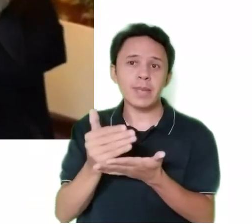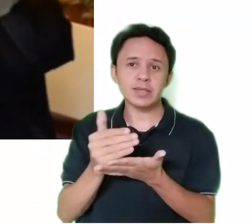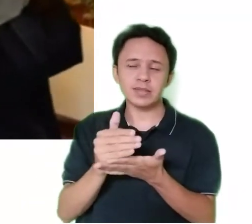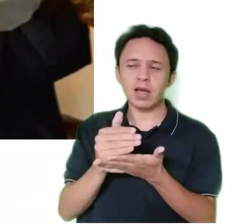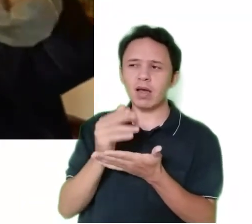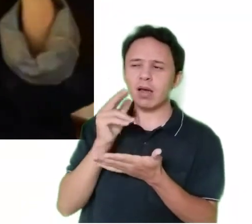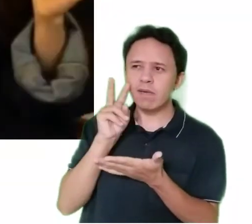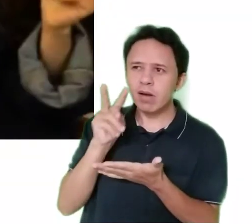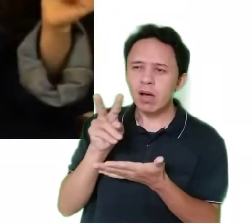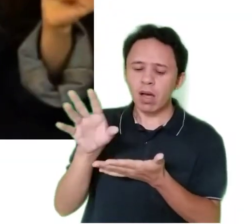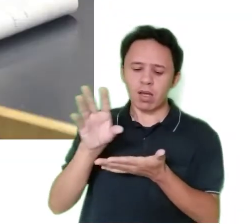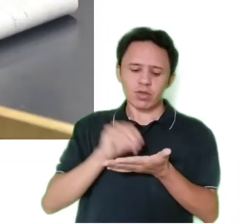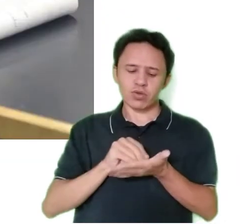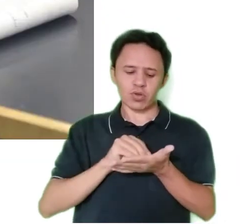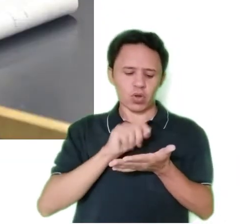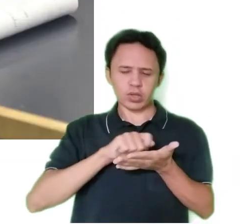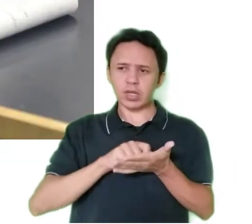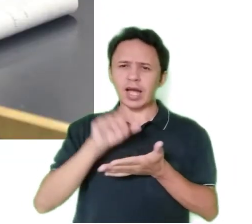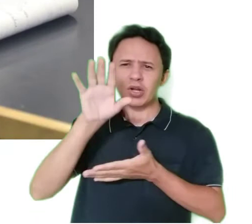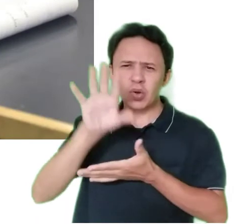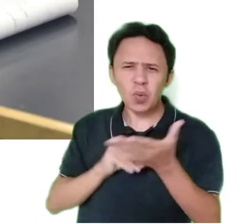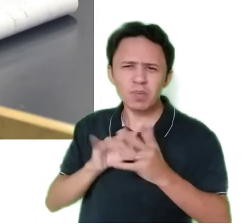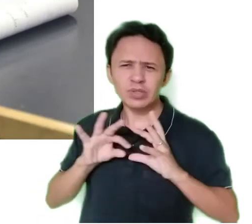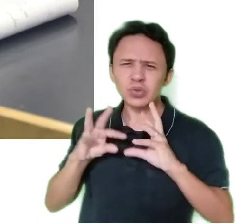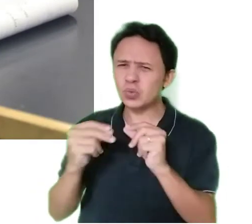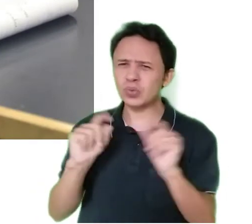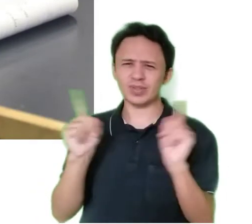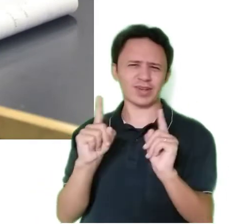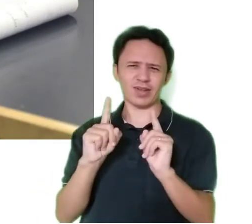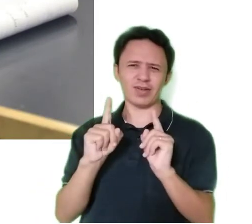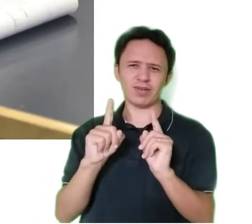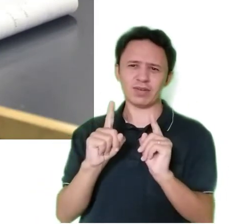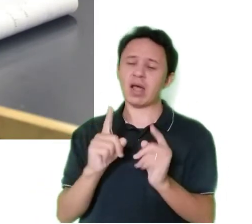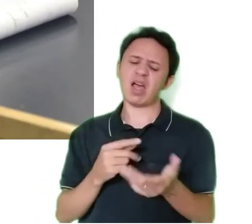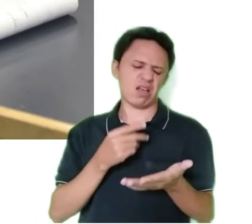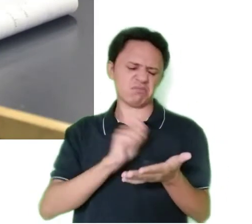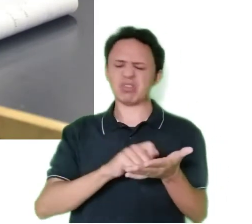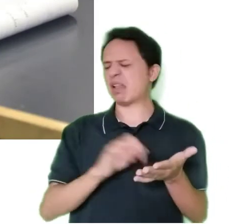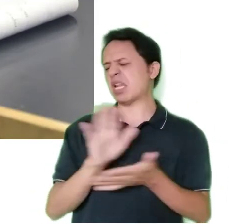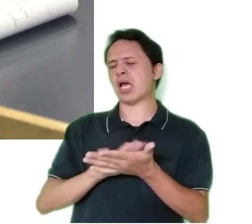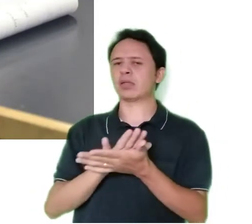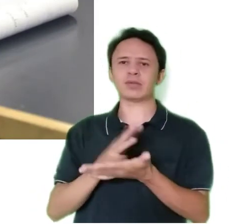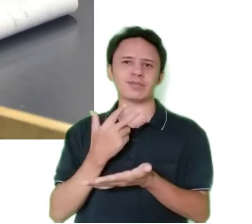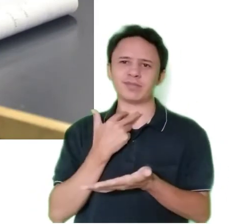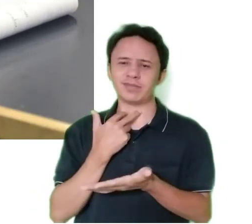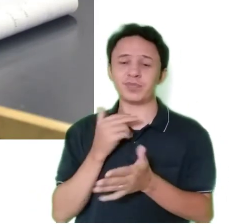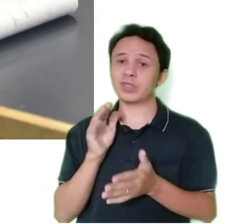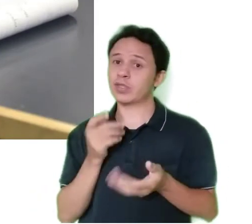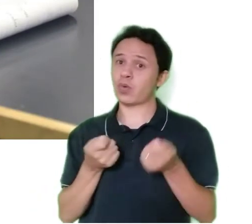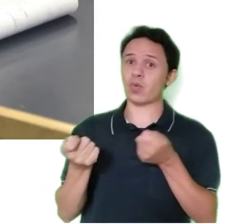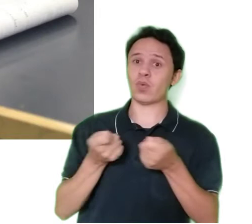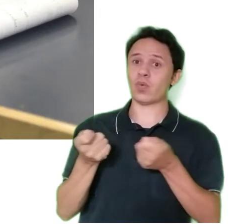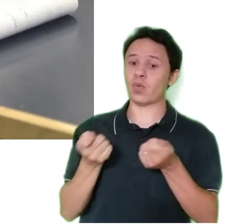começar a tomar nota. Não anota-se tudo, nem anota-se nada. Tudo deve ser